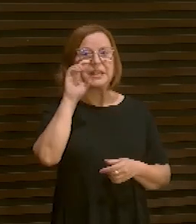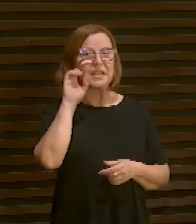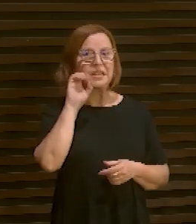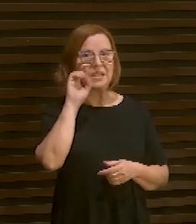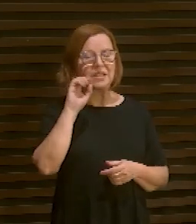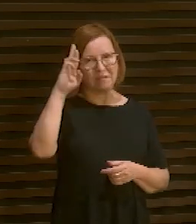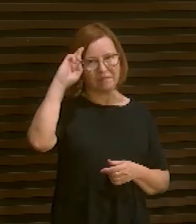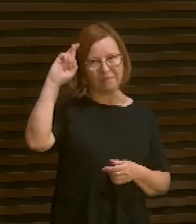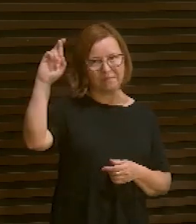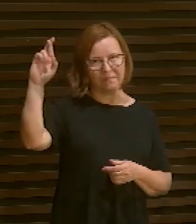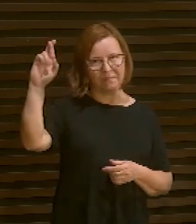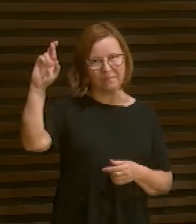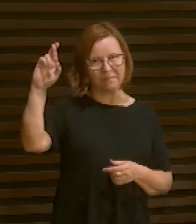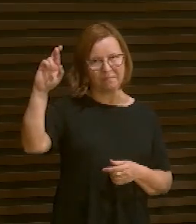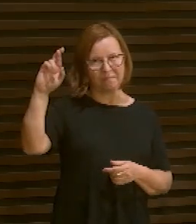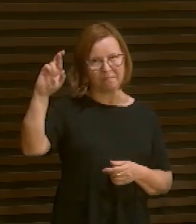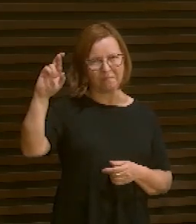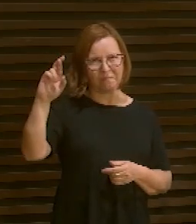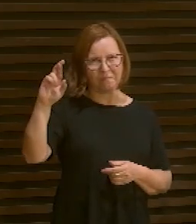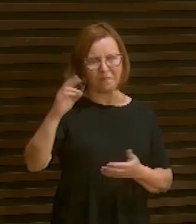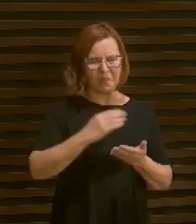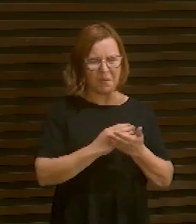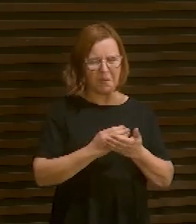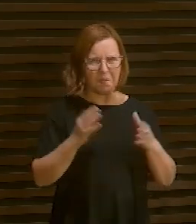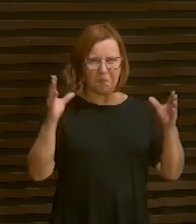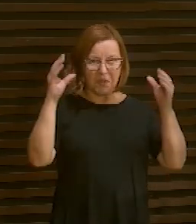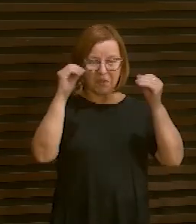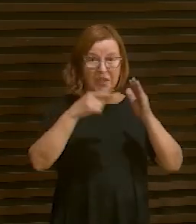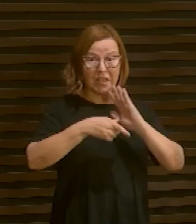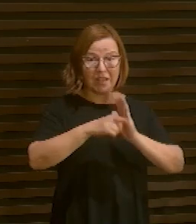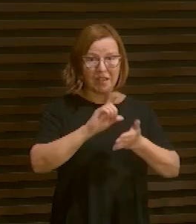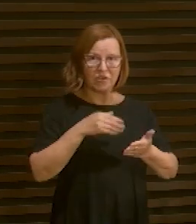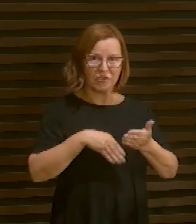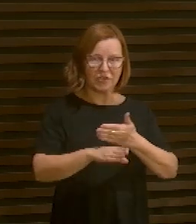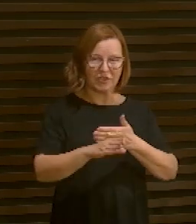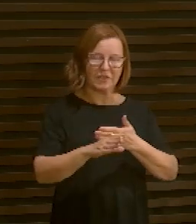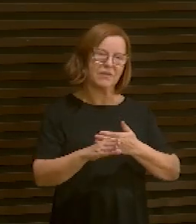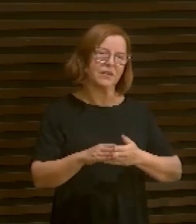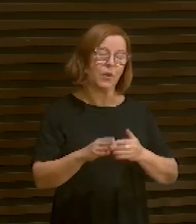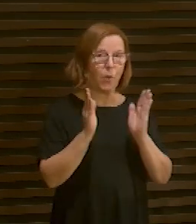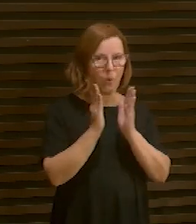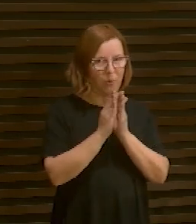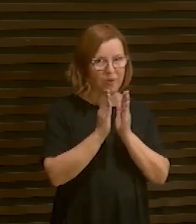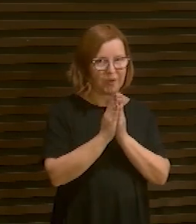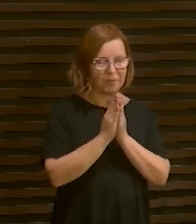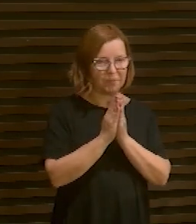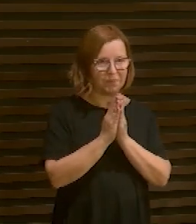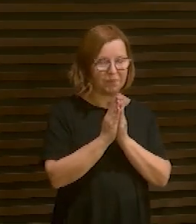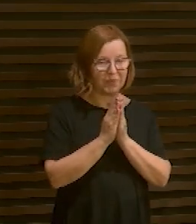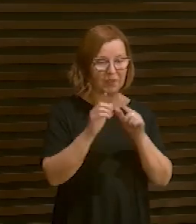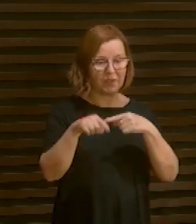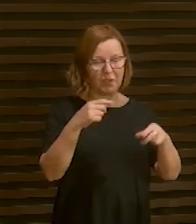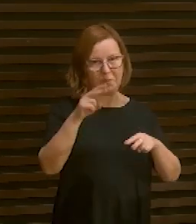Senhor, na boca da noite, antes dele ir para o Getsemane orar e aí ser